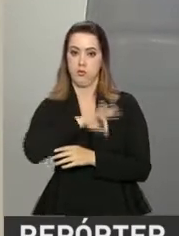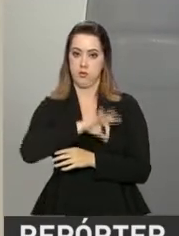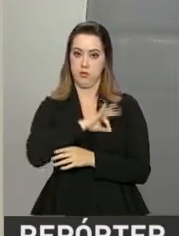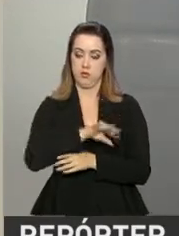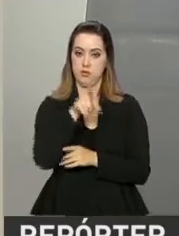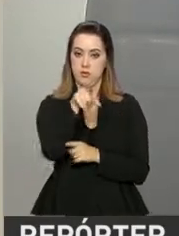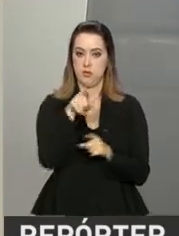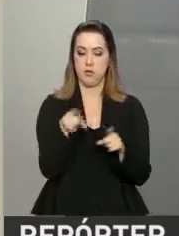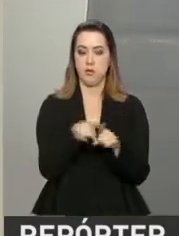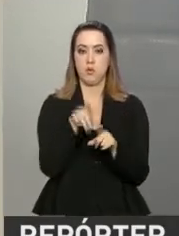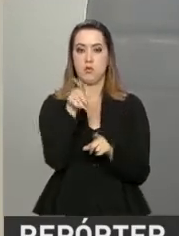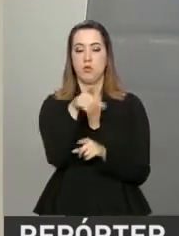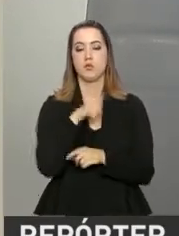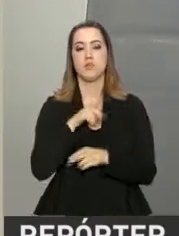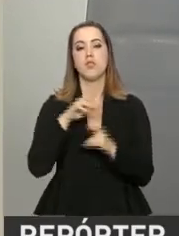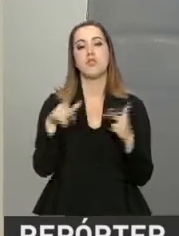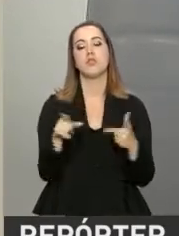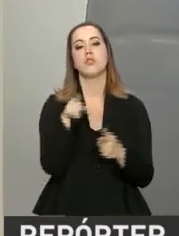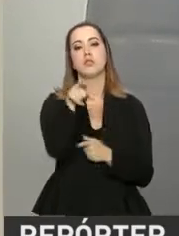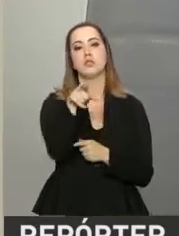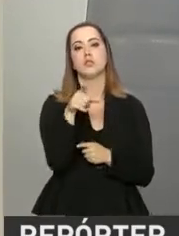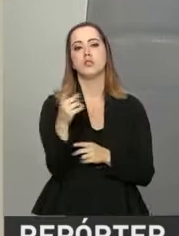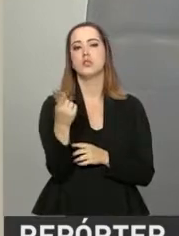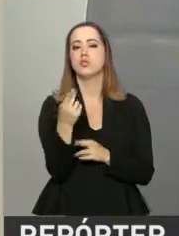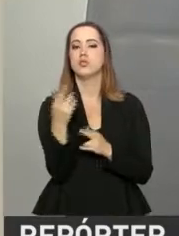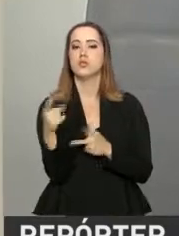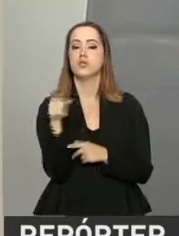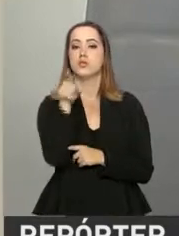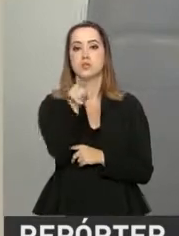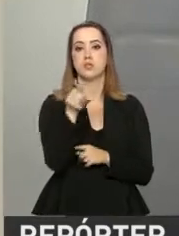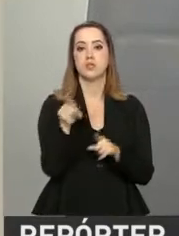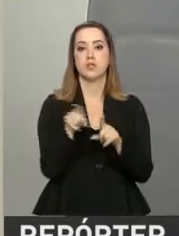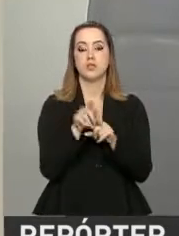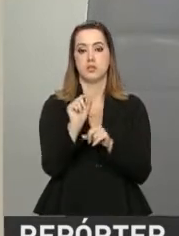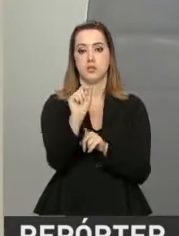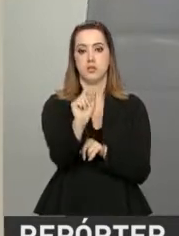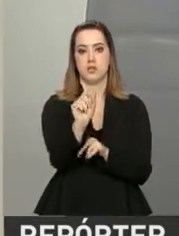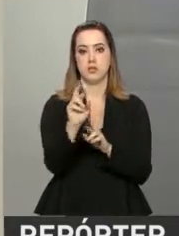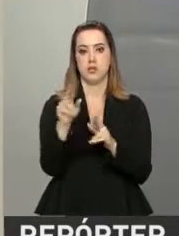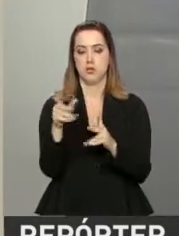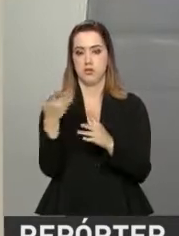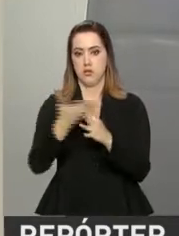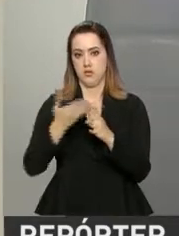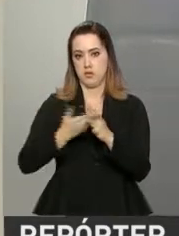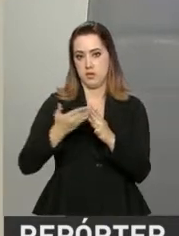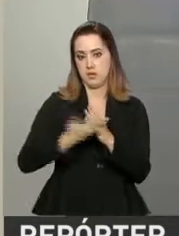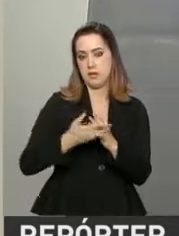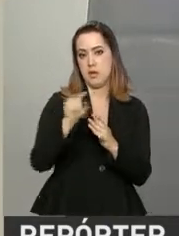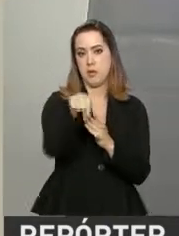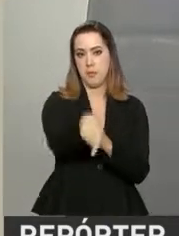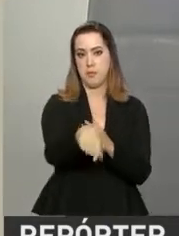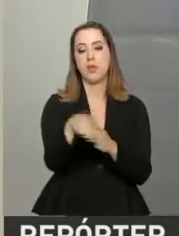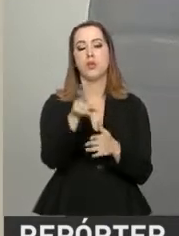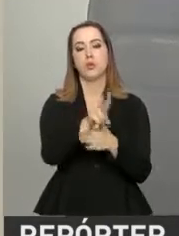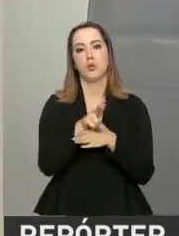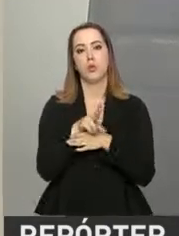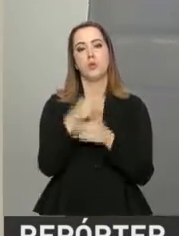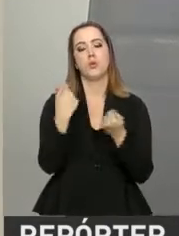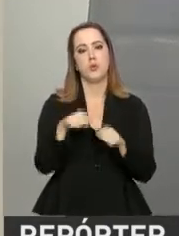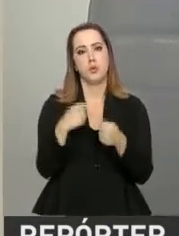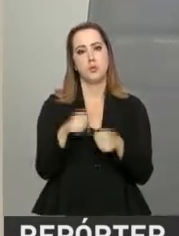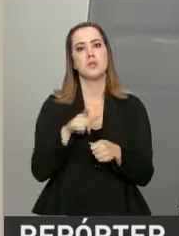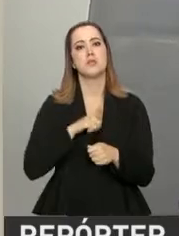FGTS o que você tem de diferença do faça um é que você tem um financiamento habitacional as pessoas tem que ter